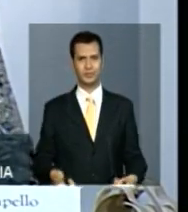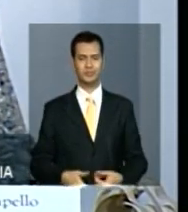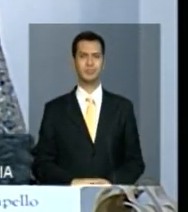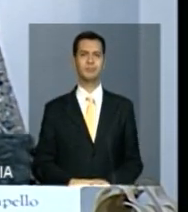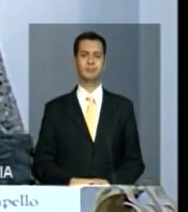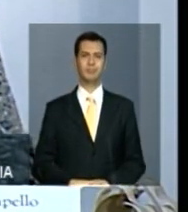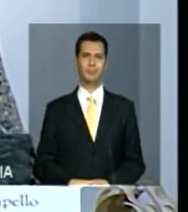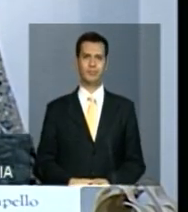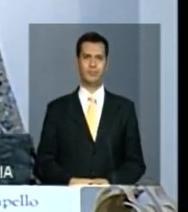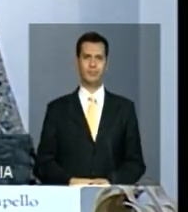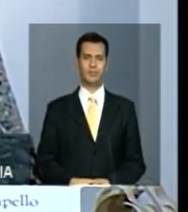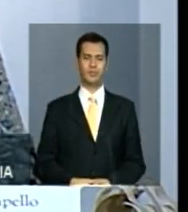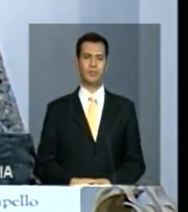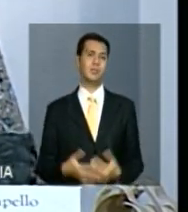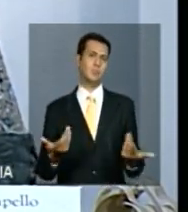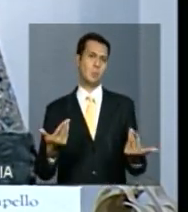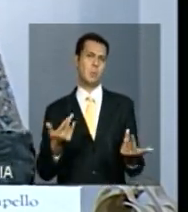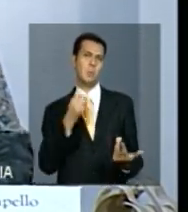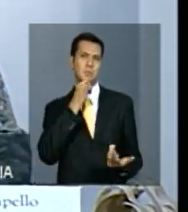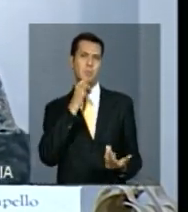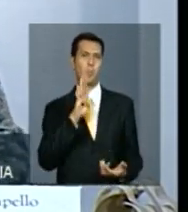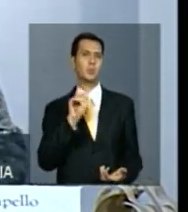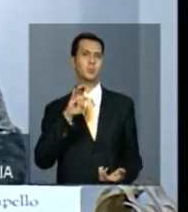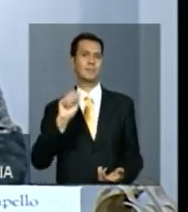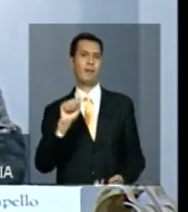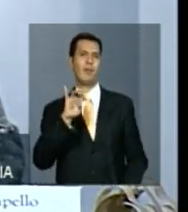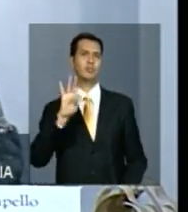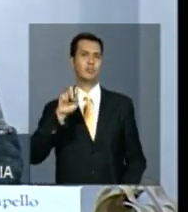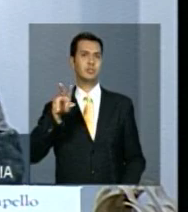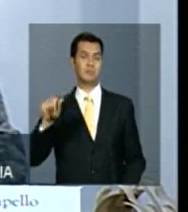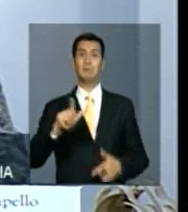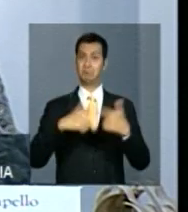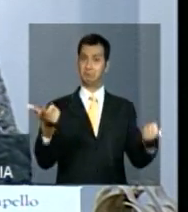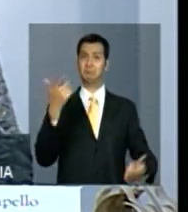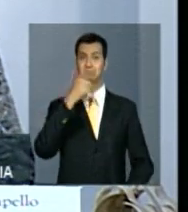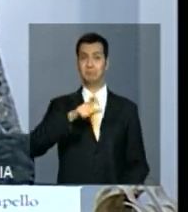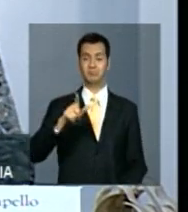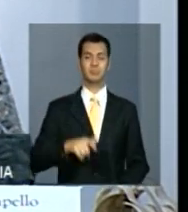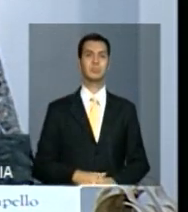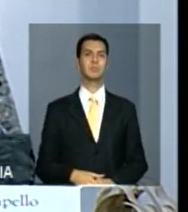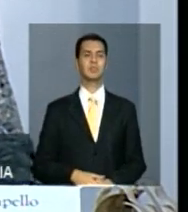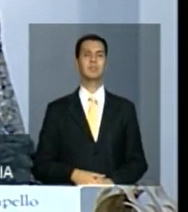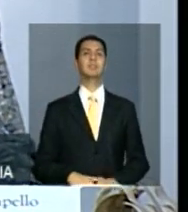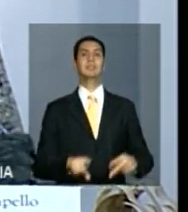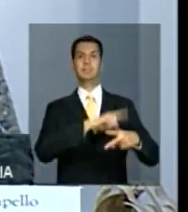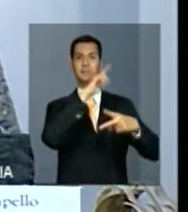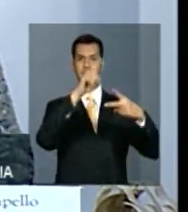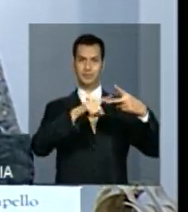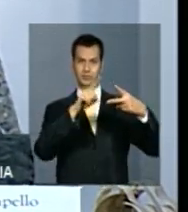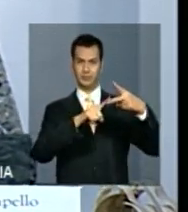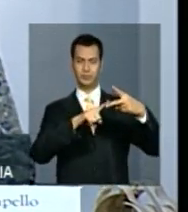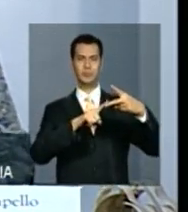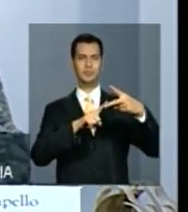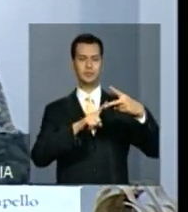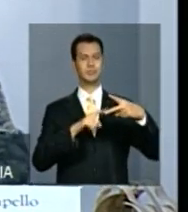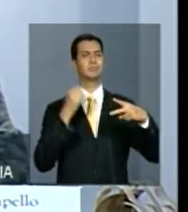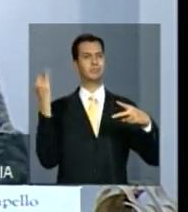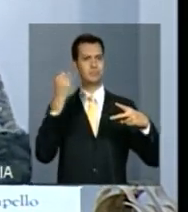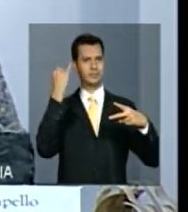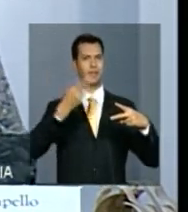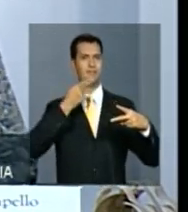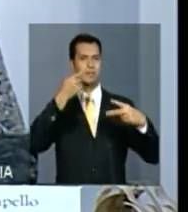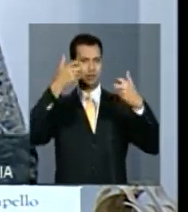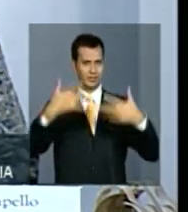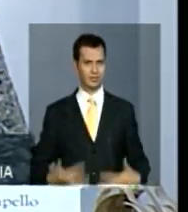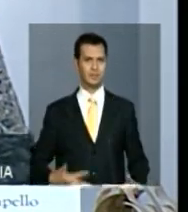esperado como é o caso da buscativa acho que uma segunda questão que é importante ressaltar dentro desse mesmo conceito quer dizer diferente tratar da